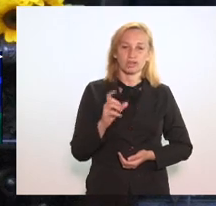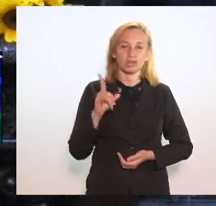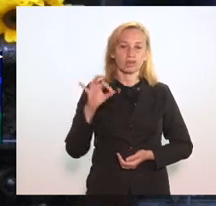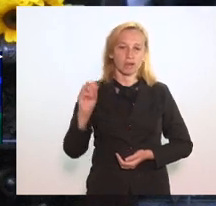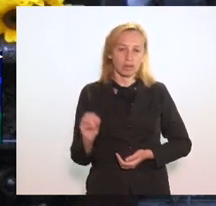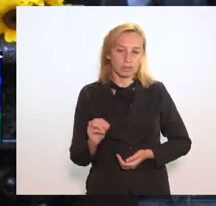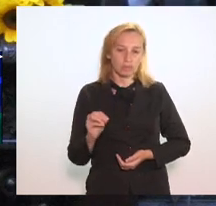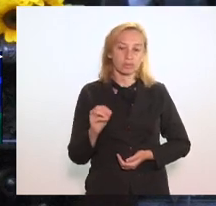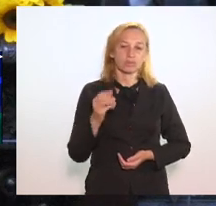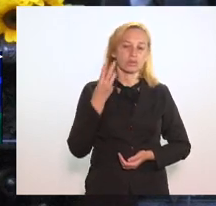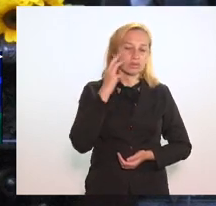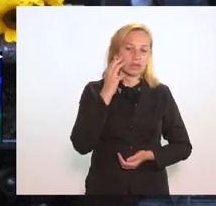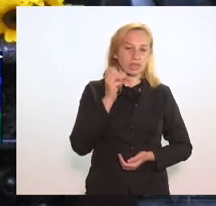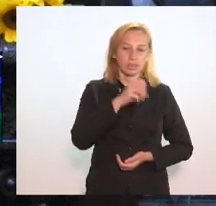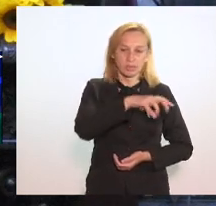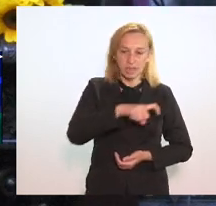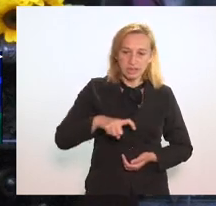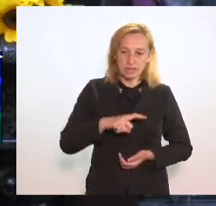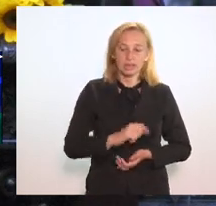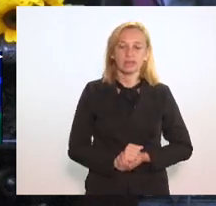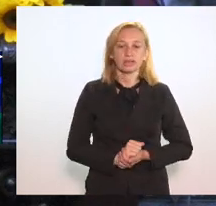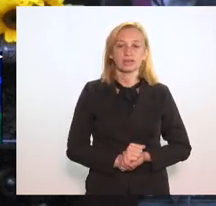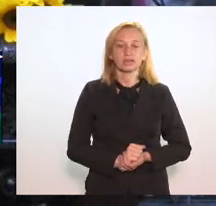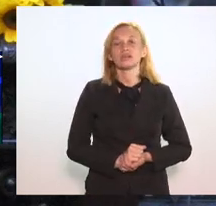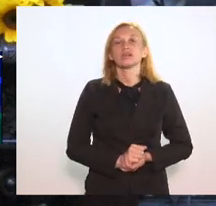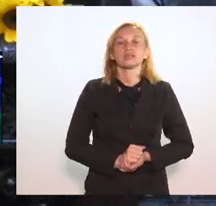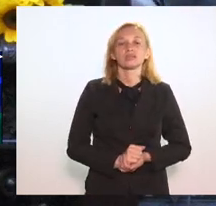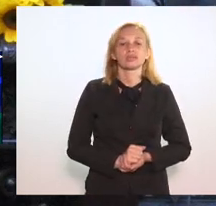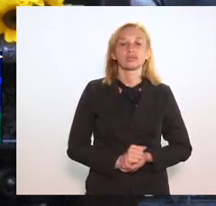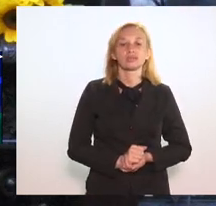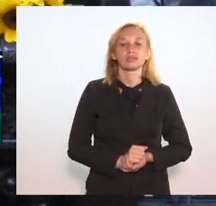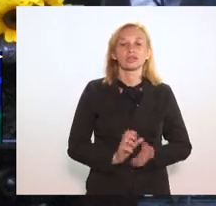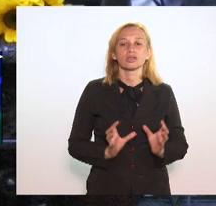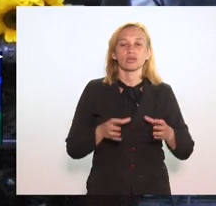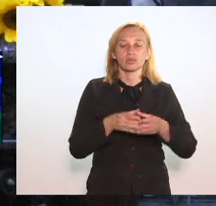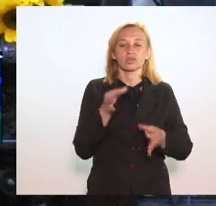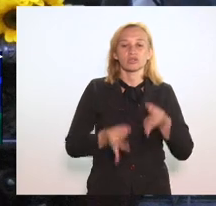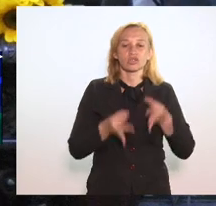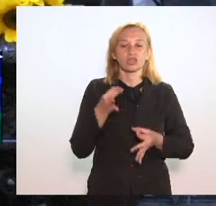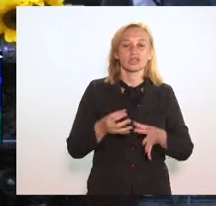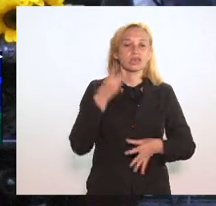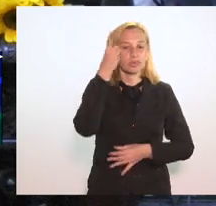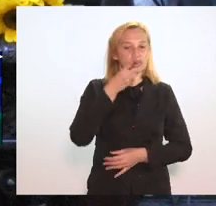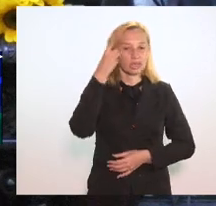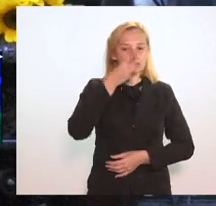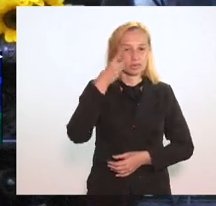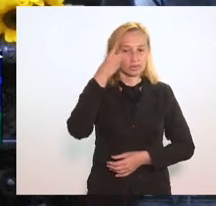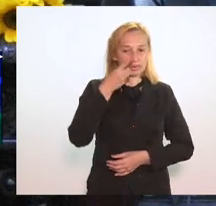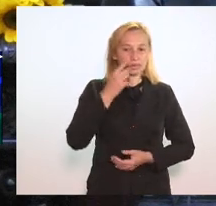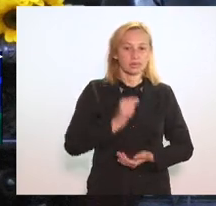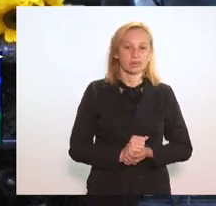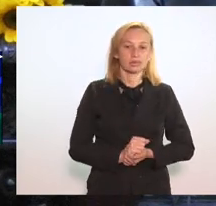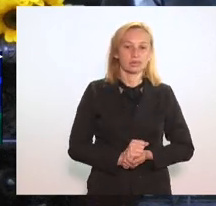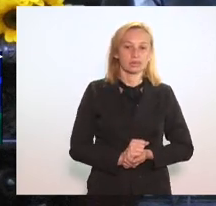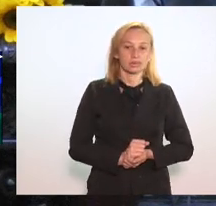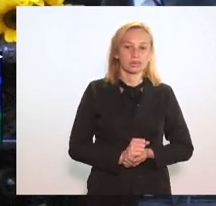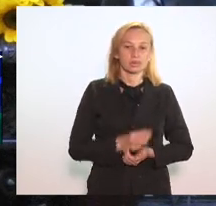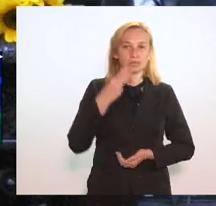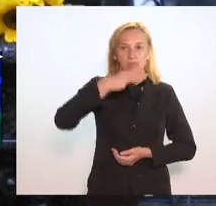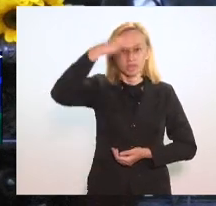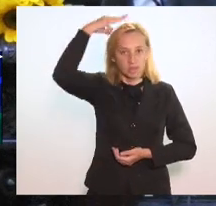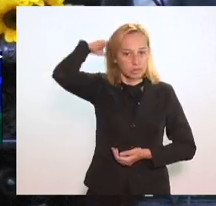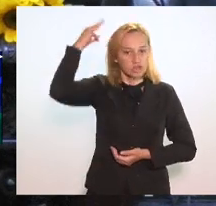waldeck Max Prime te parecer pela comissão de concessão Justiça deputado a